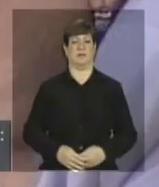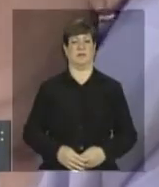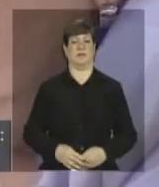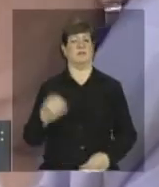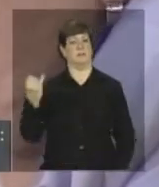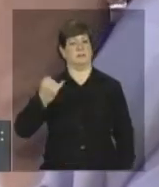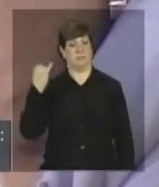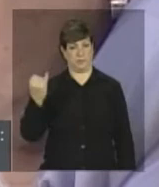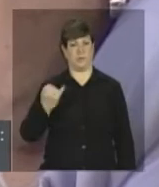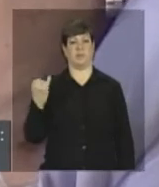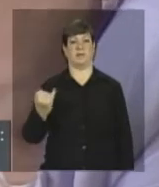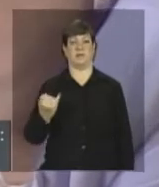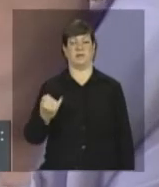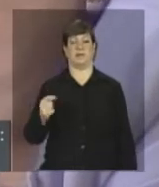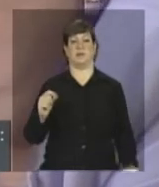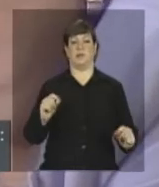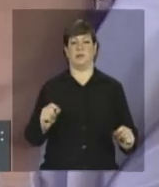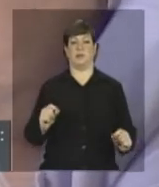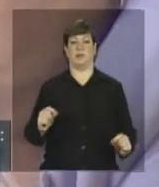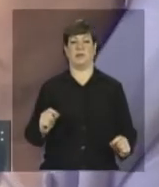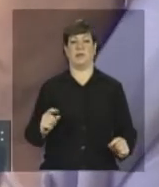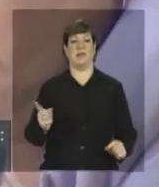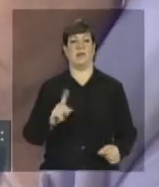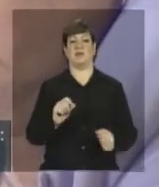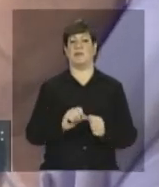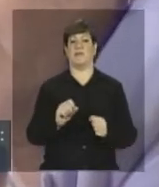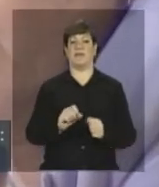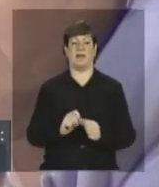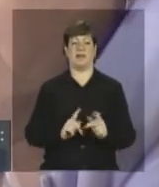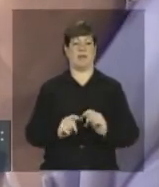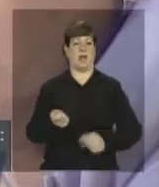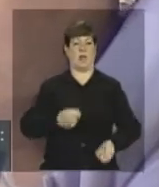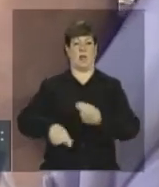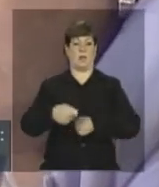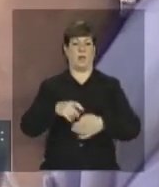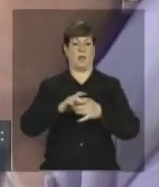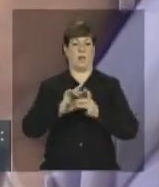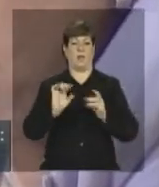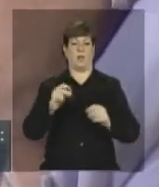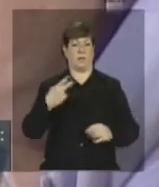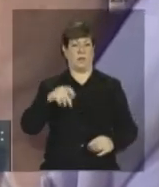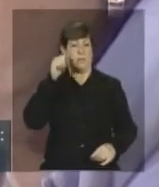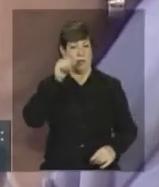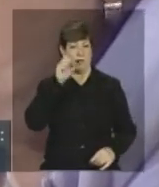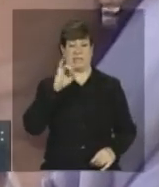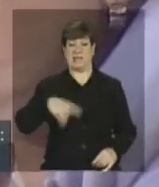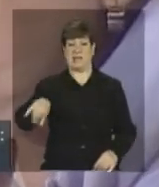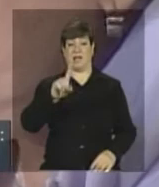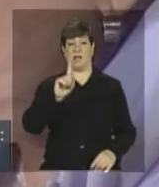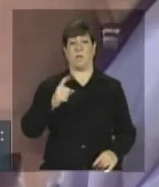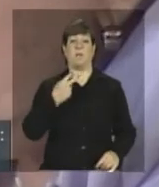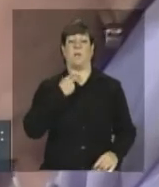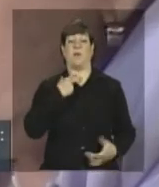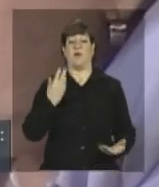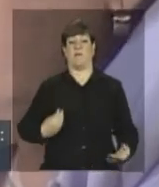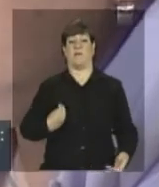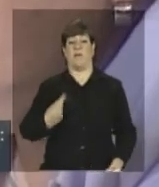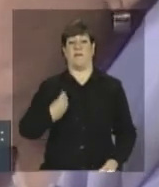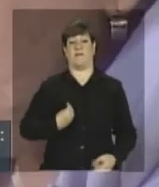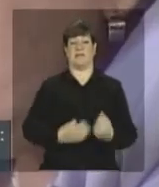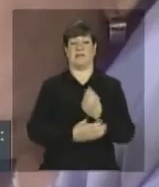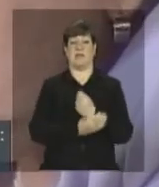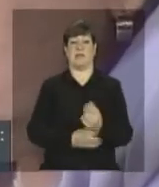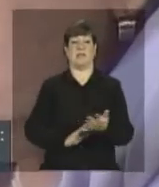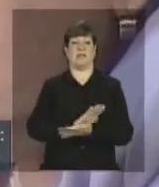é fundamental. Não se constrói autonomia econômica das mulheres se elas não podem viver uma vida segura,